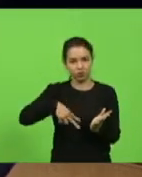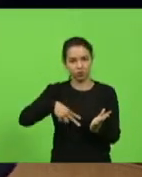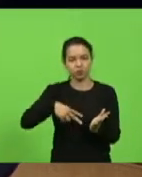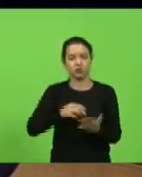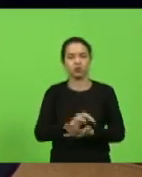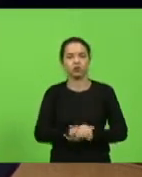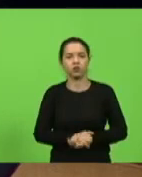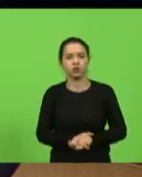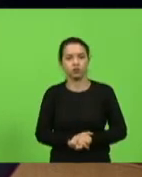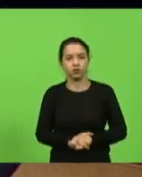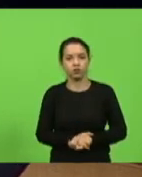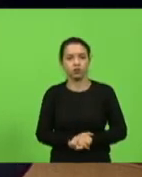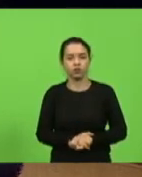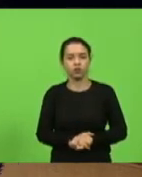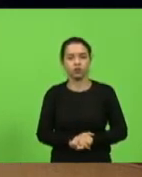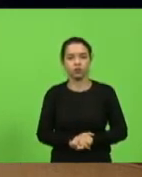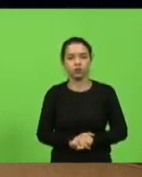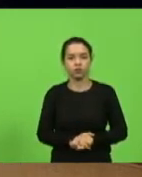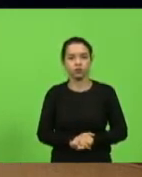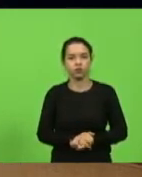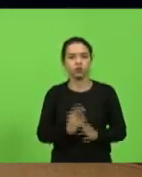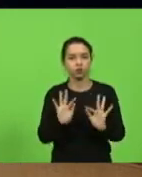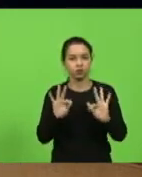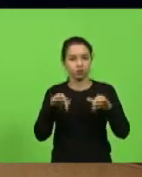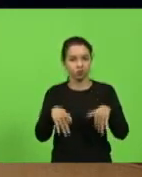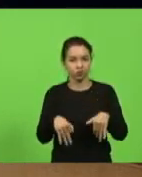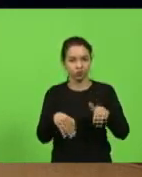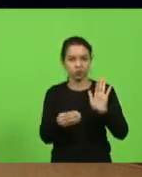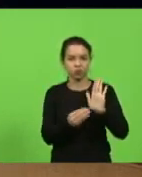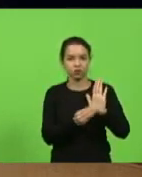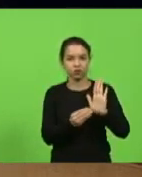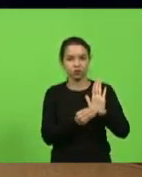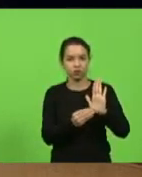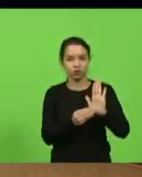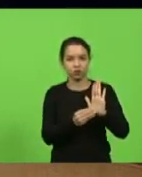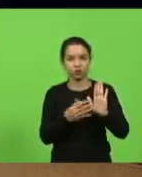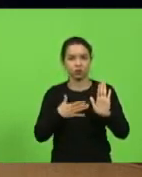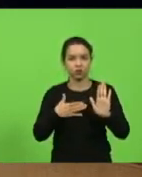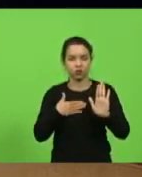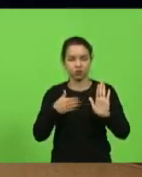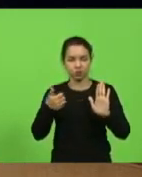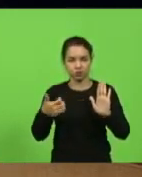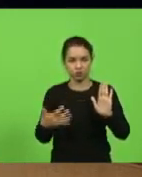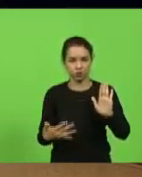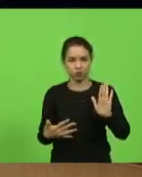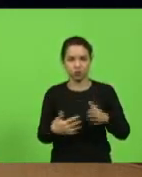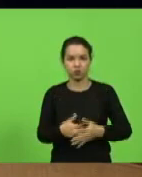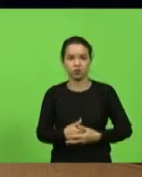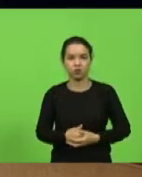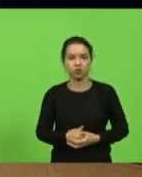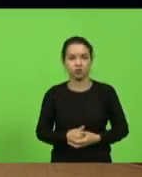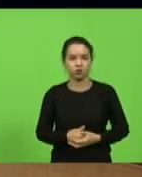senhores julgadores, da parte final dos meus comentários.